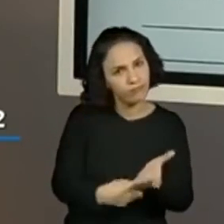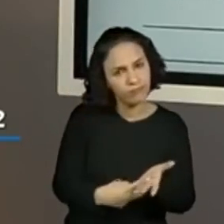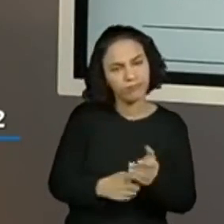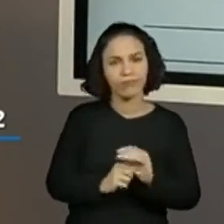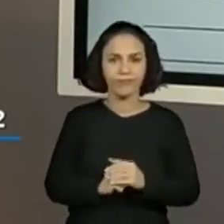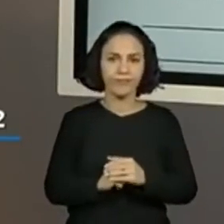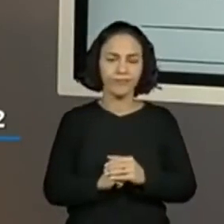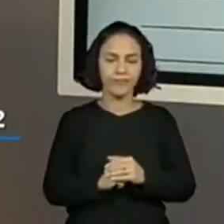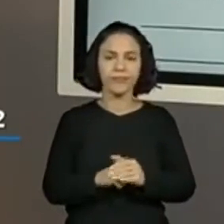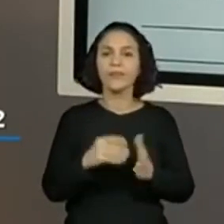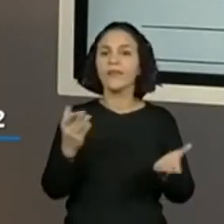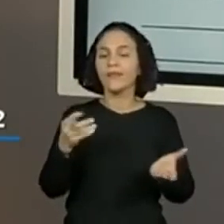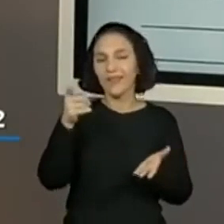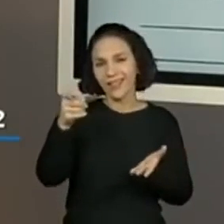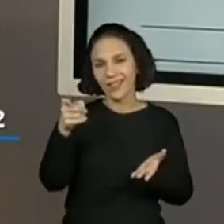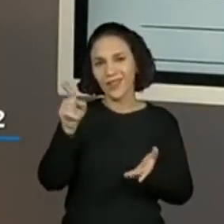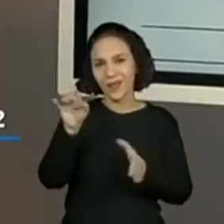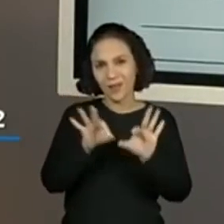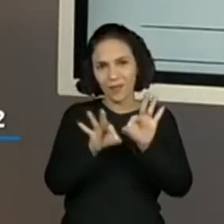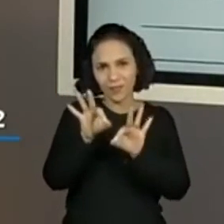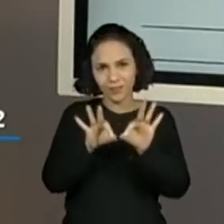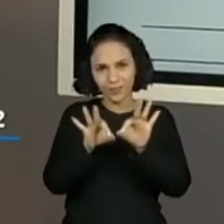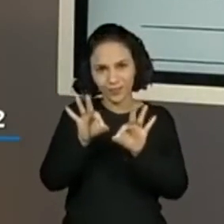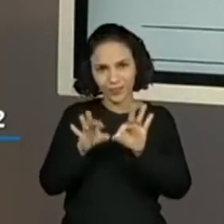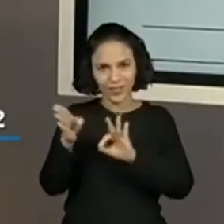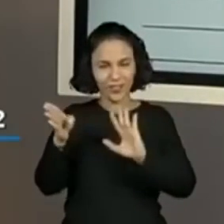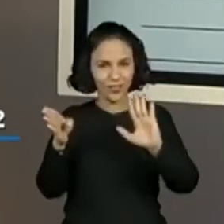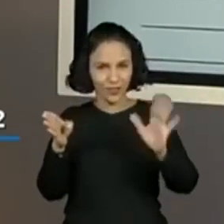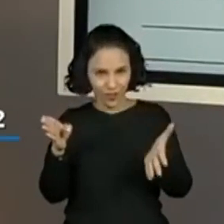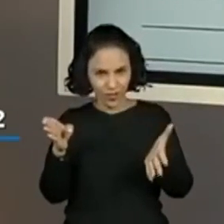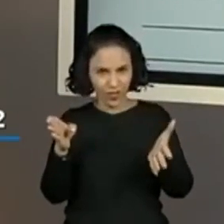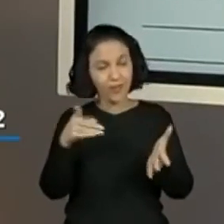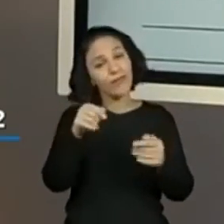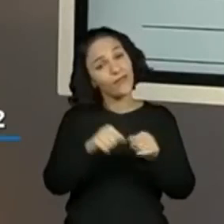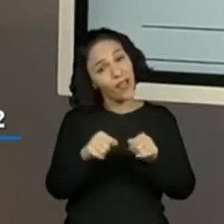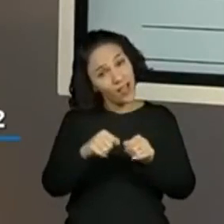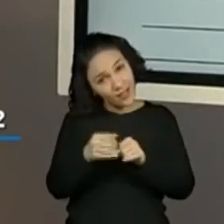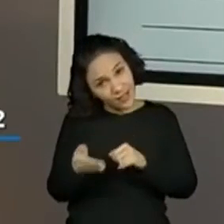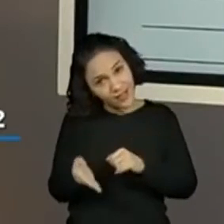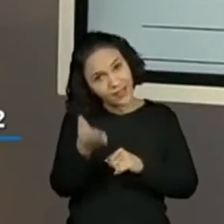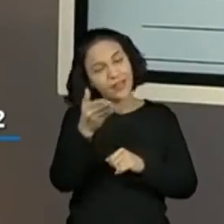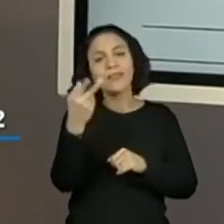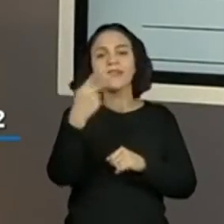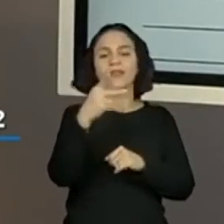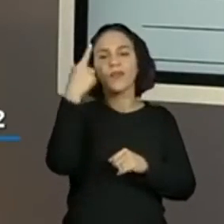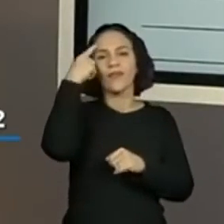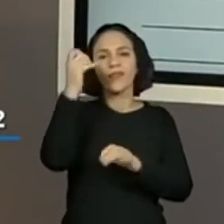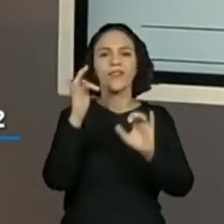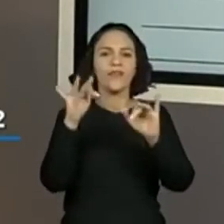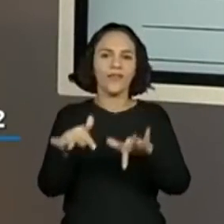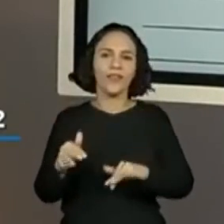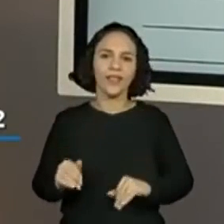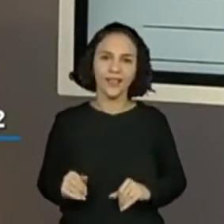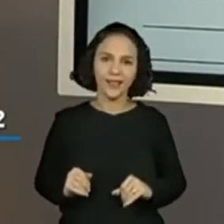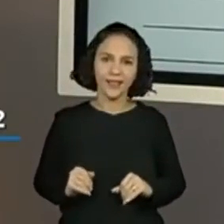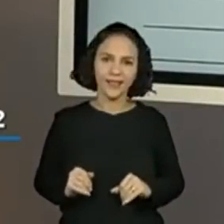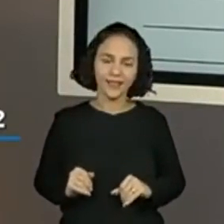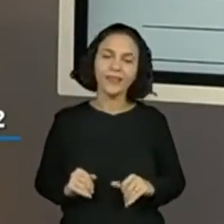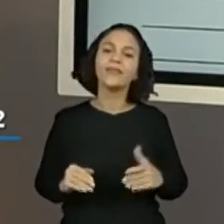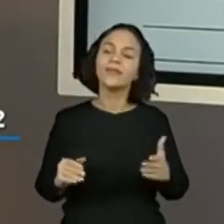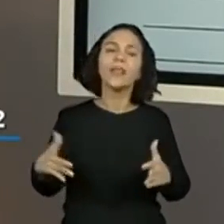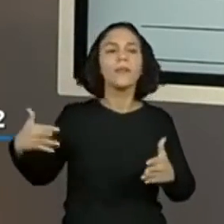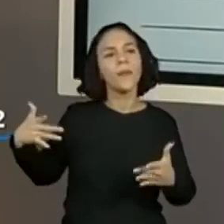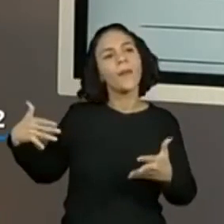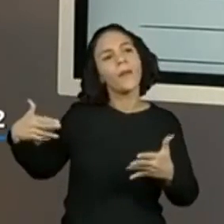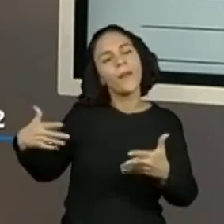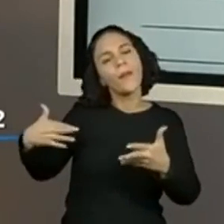professores? A partir deste planejamento, faça o seu final para o nosso conto, passando por tudo